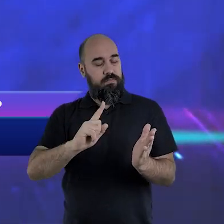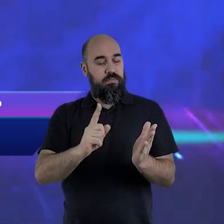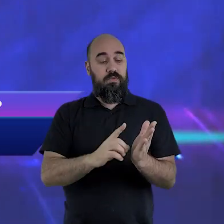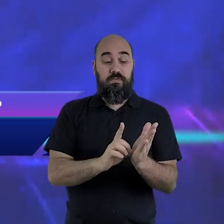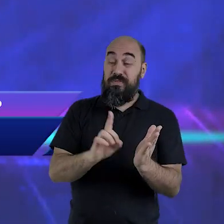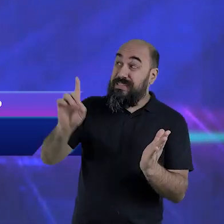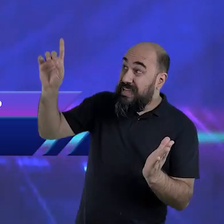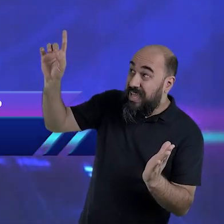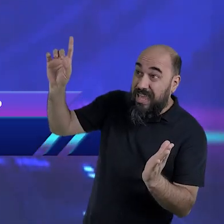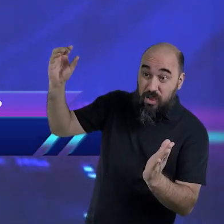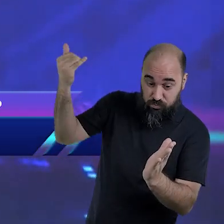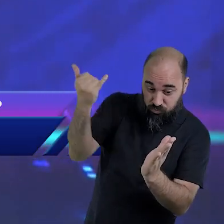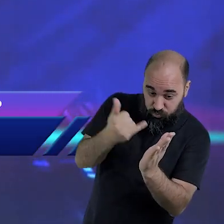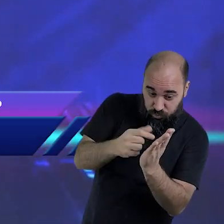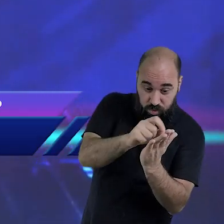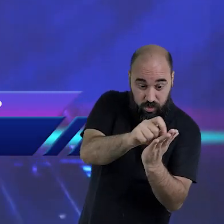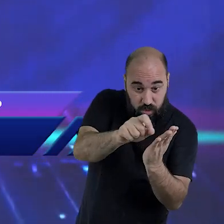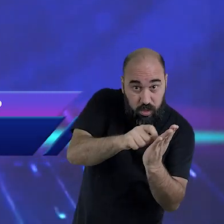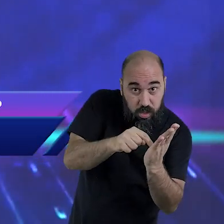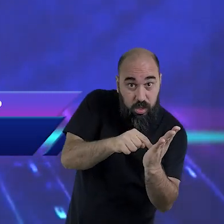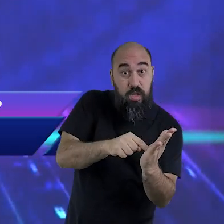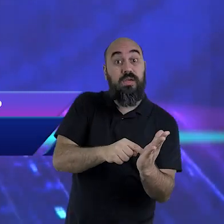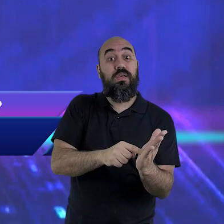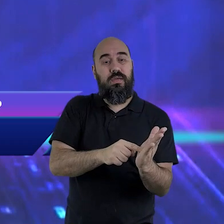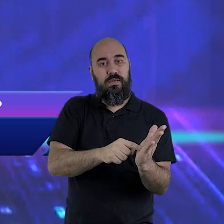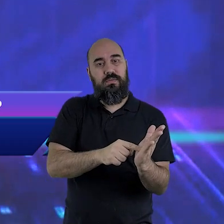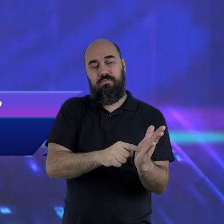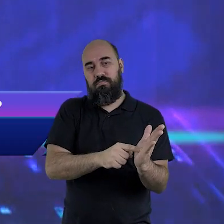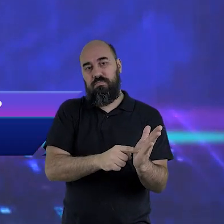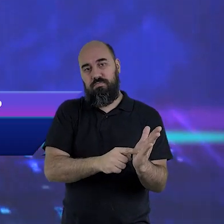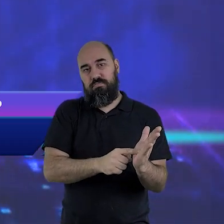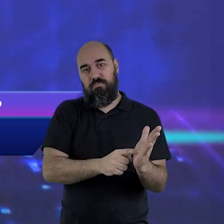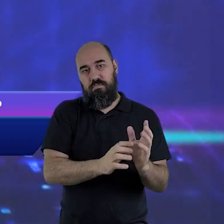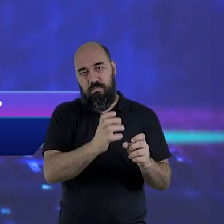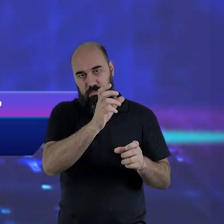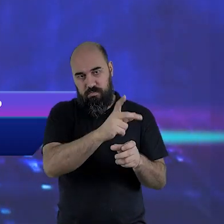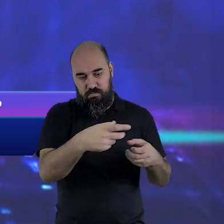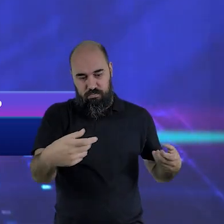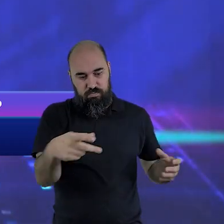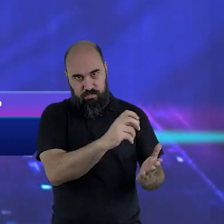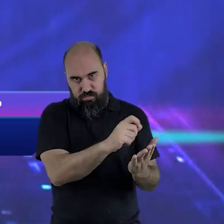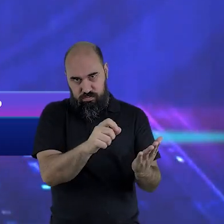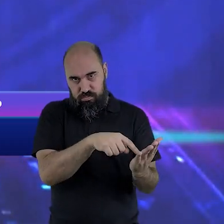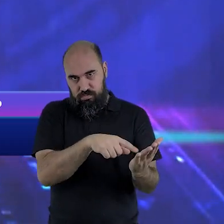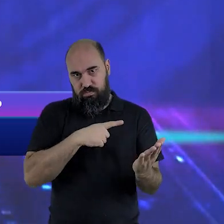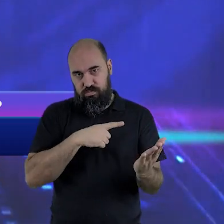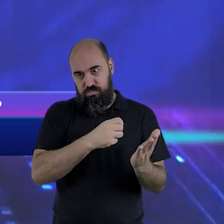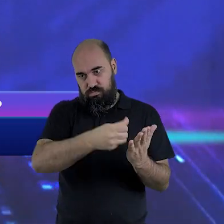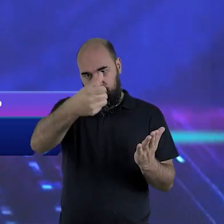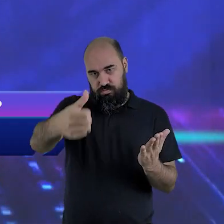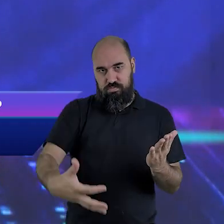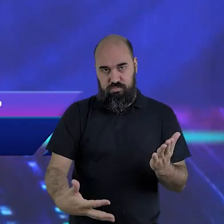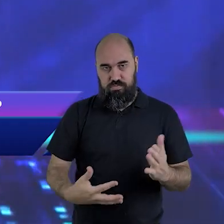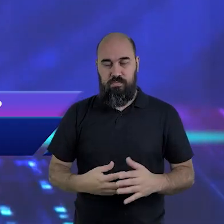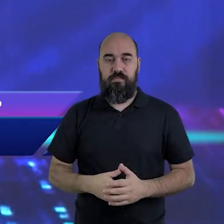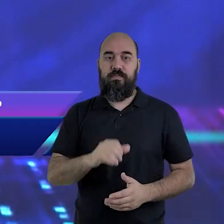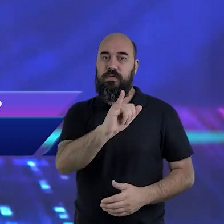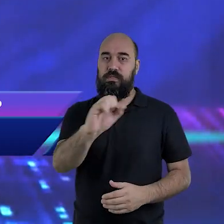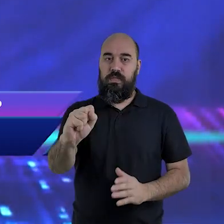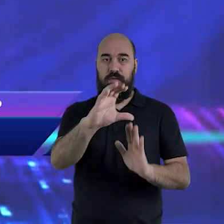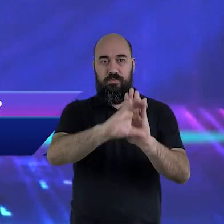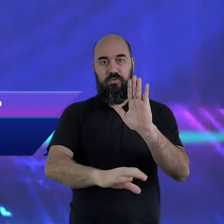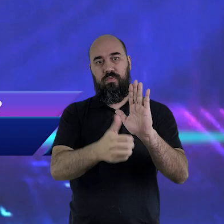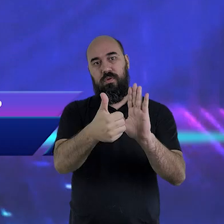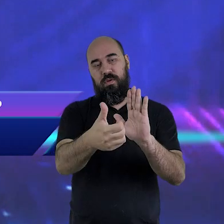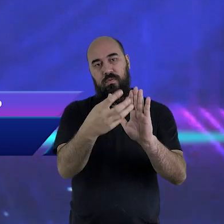o Senhor. É o que fala Deus por meio da sua palavra. Isaías 46, versos 9